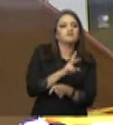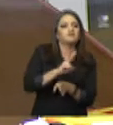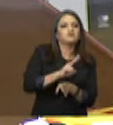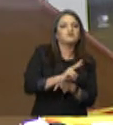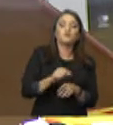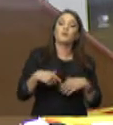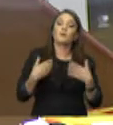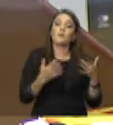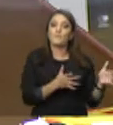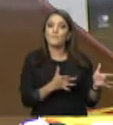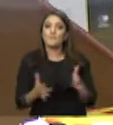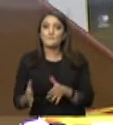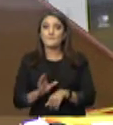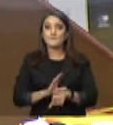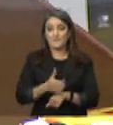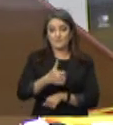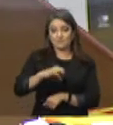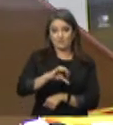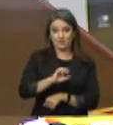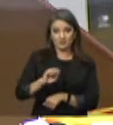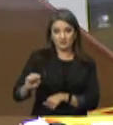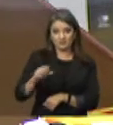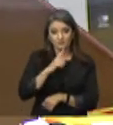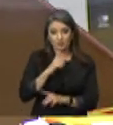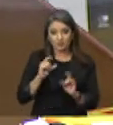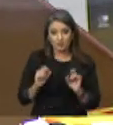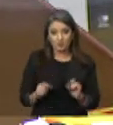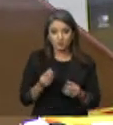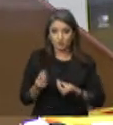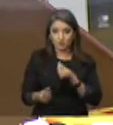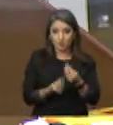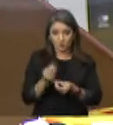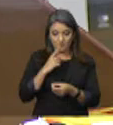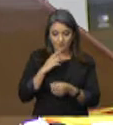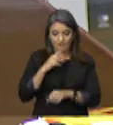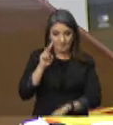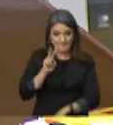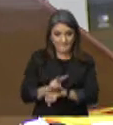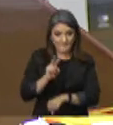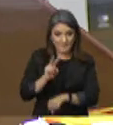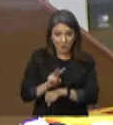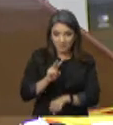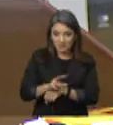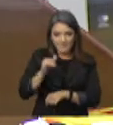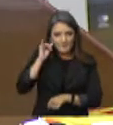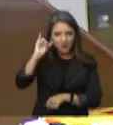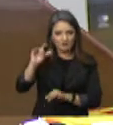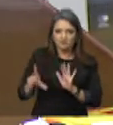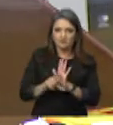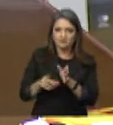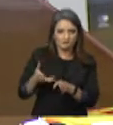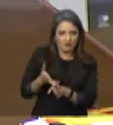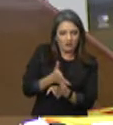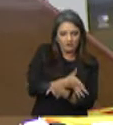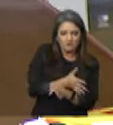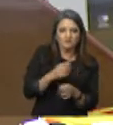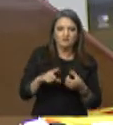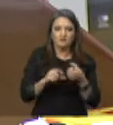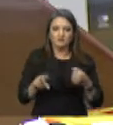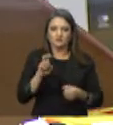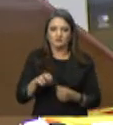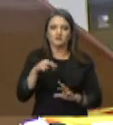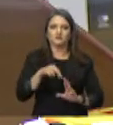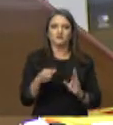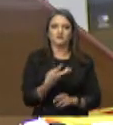a Constituição de 1988 não apenas redtou a clássica fórmula de proteção contra a retroatividade no seu Artigo 5º inciso